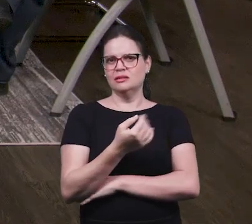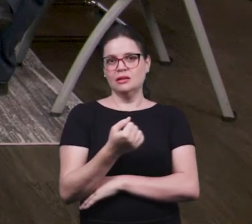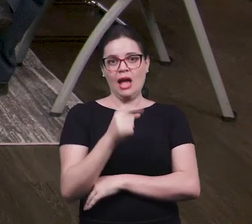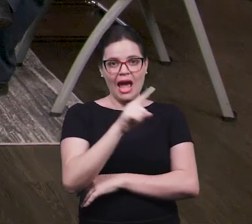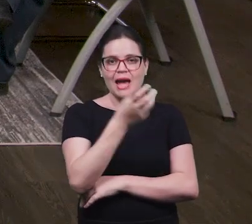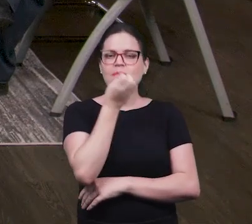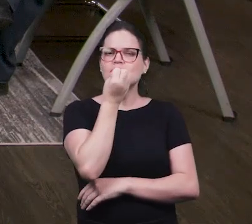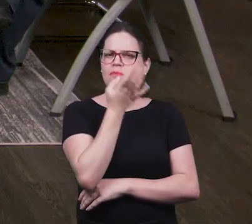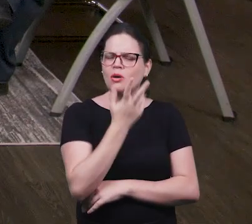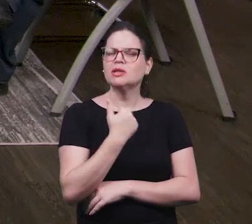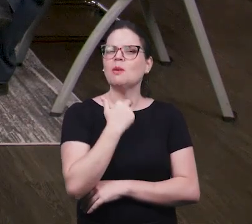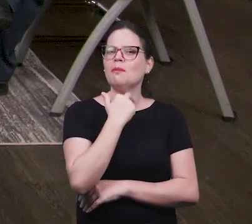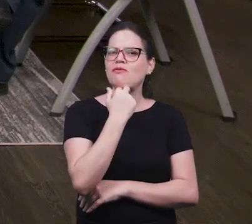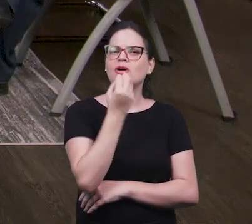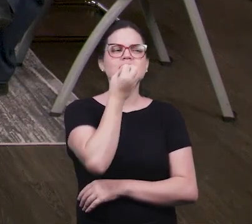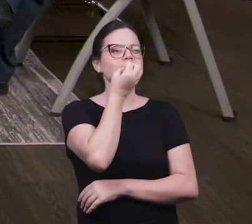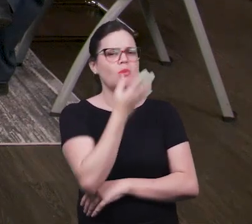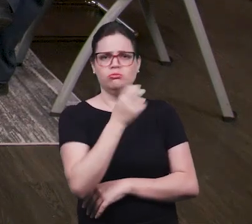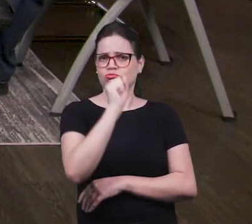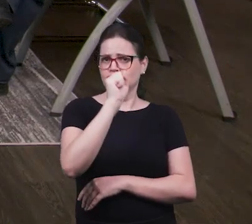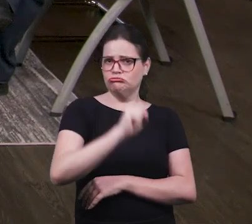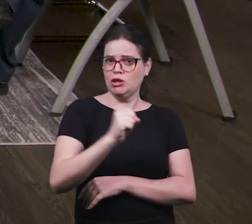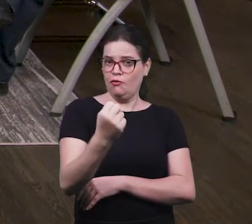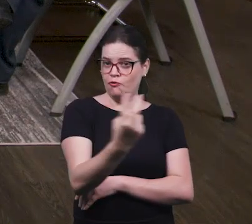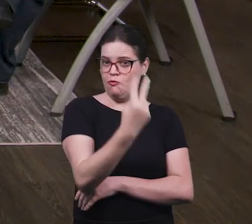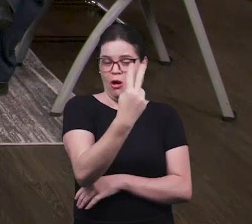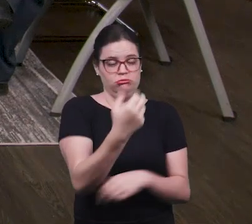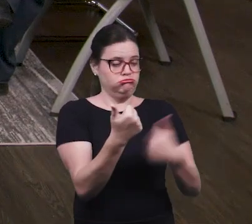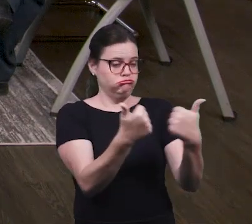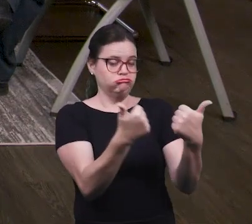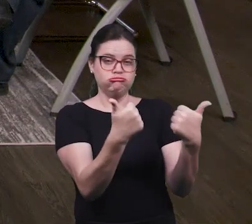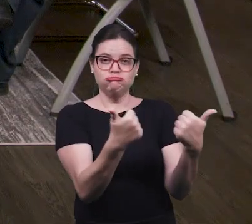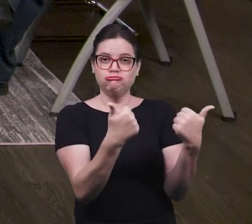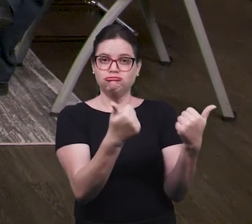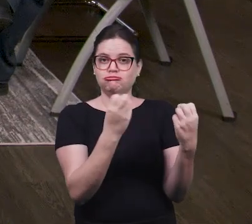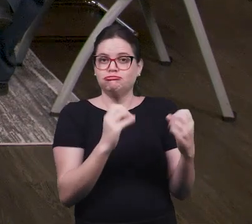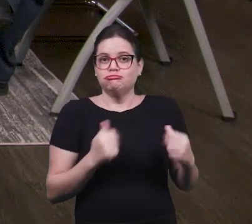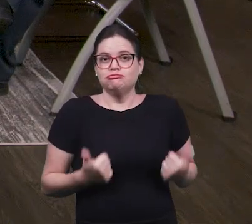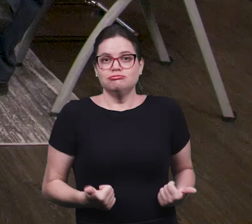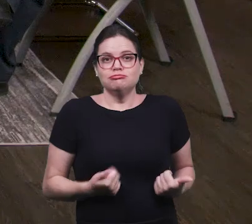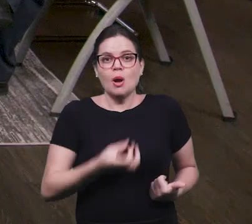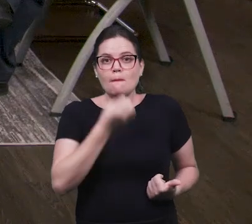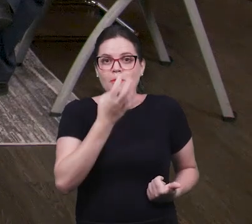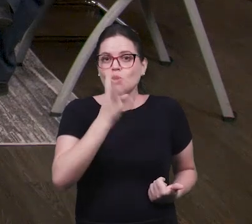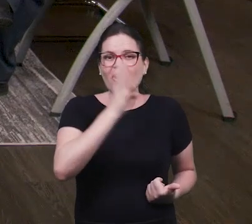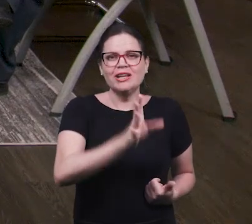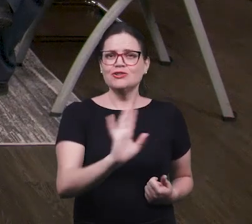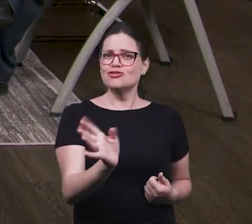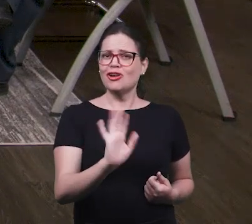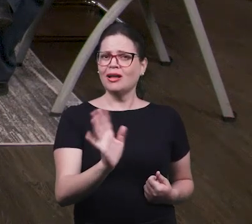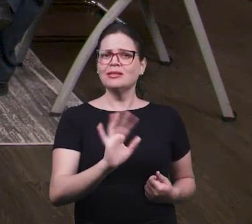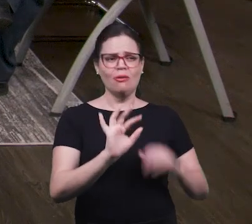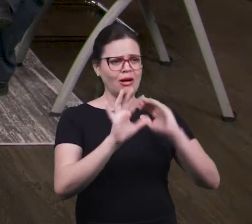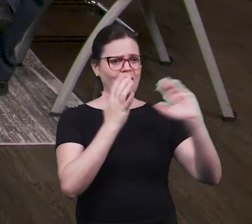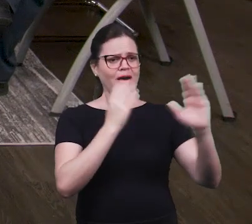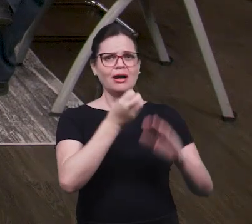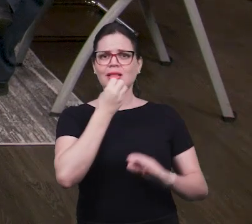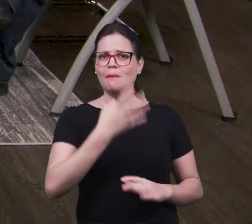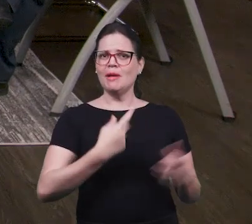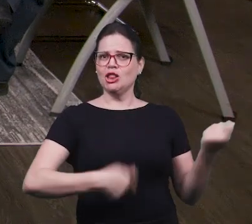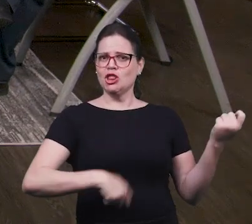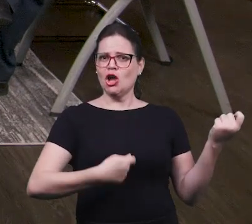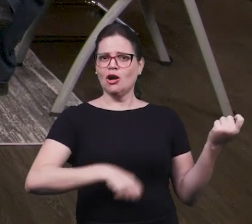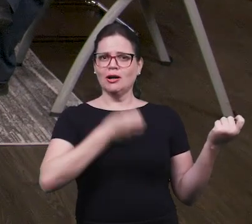Tem. Você não vai criticar esse aspecto de quem tem uma voz muito boa, quem canta bem, quem toca